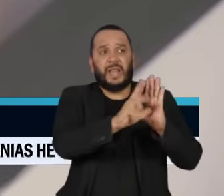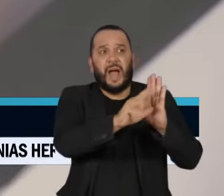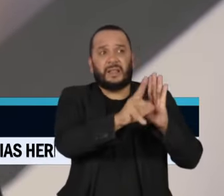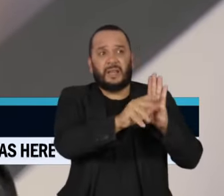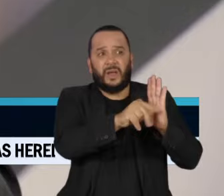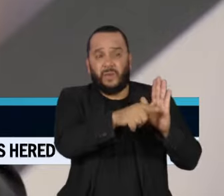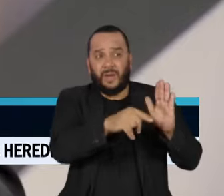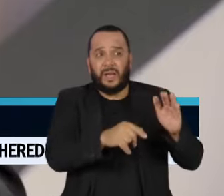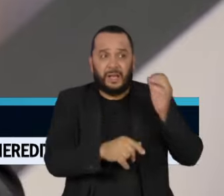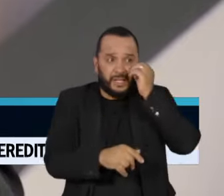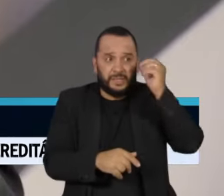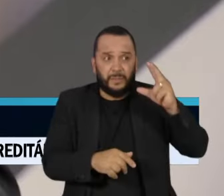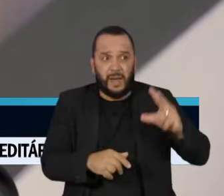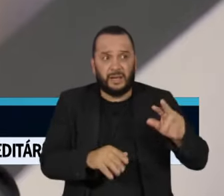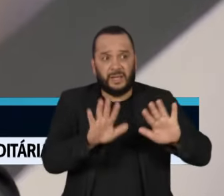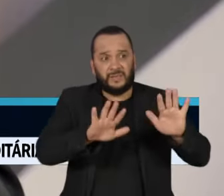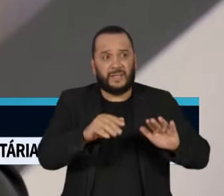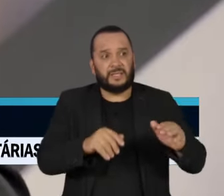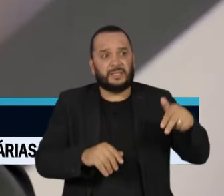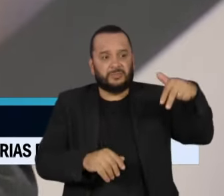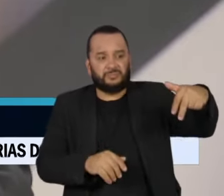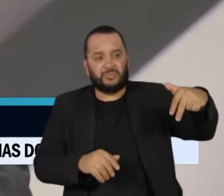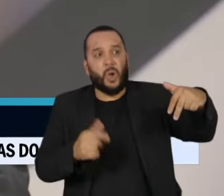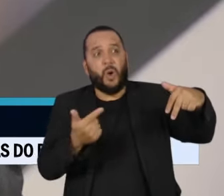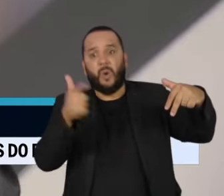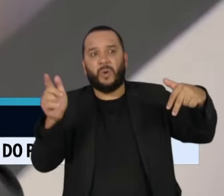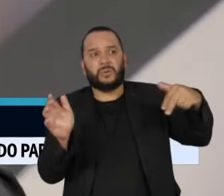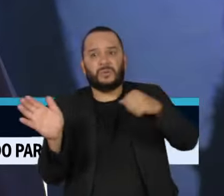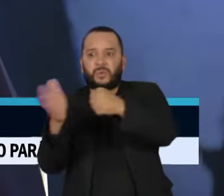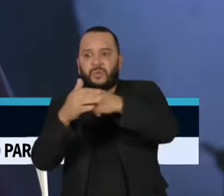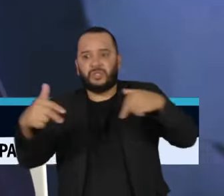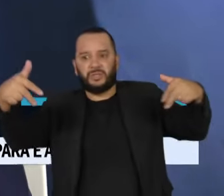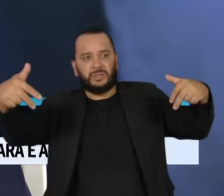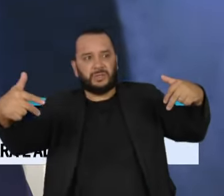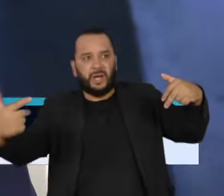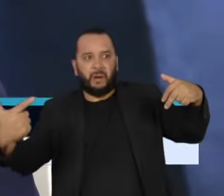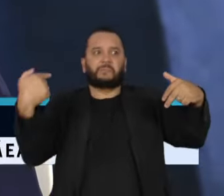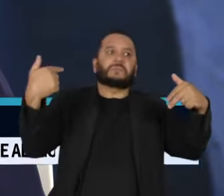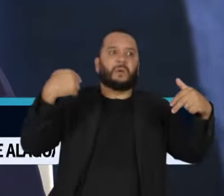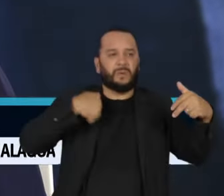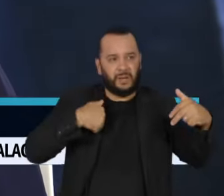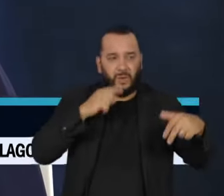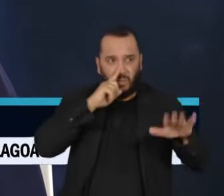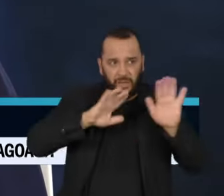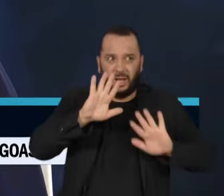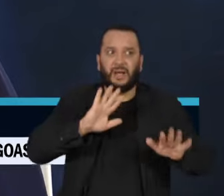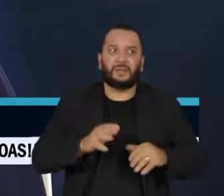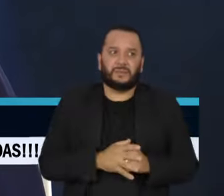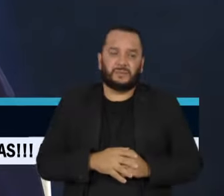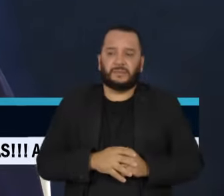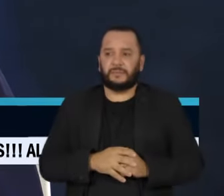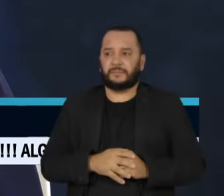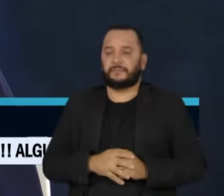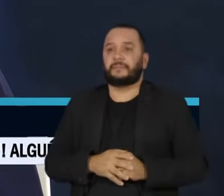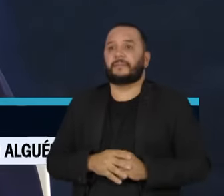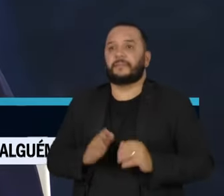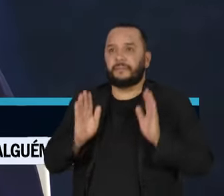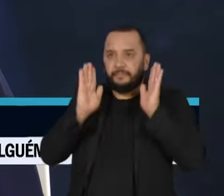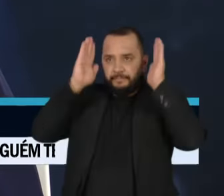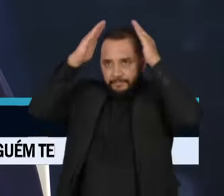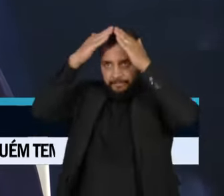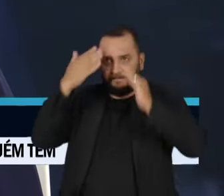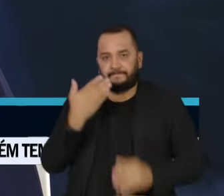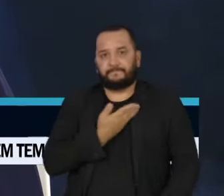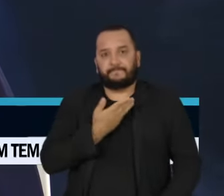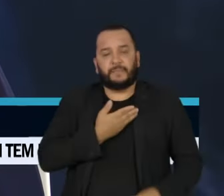elemento surpresa para atingir os seus objetivos. O Papa Francisco afirmou hoje que o estado de